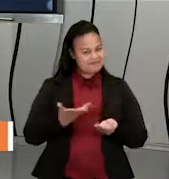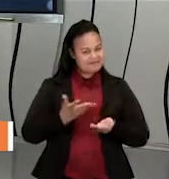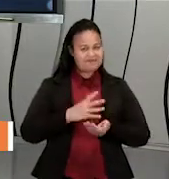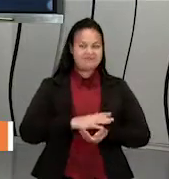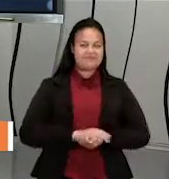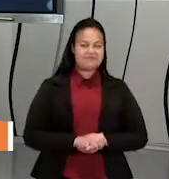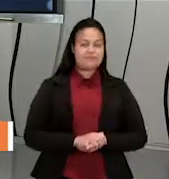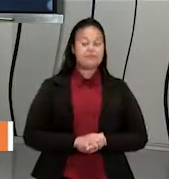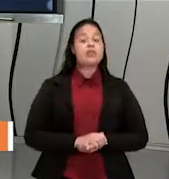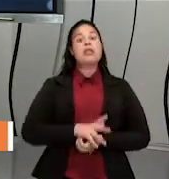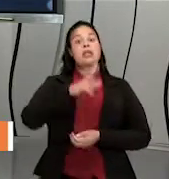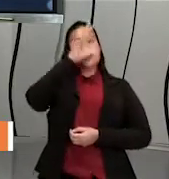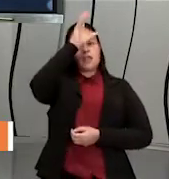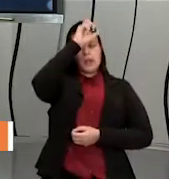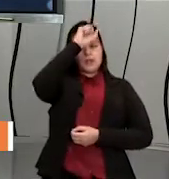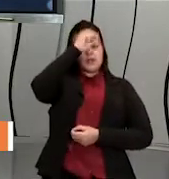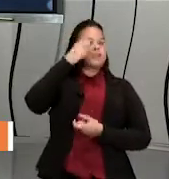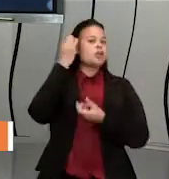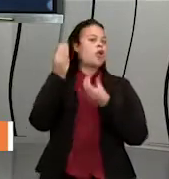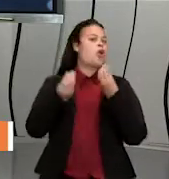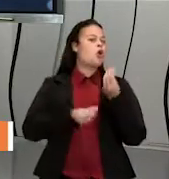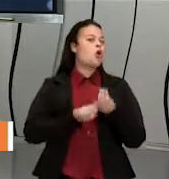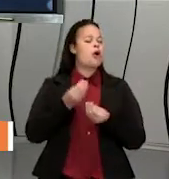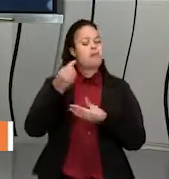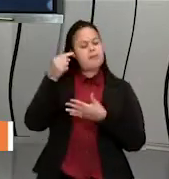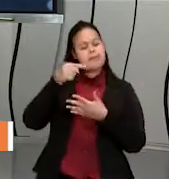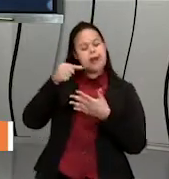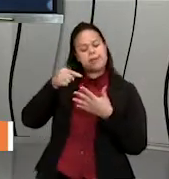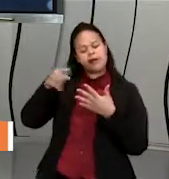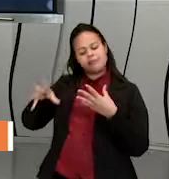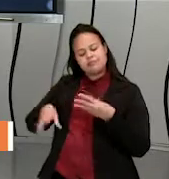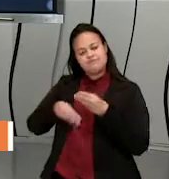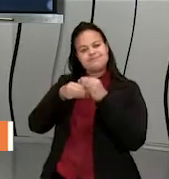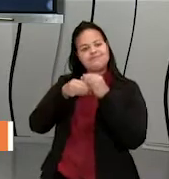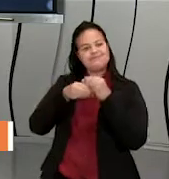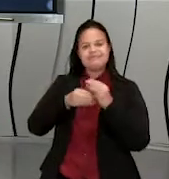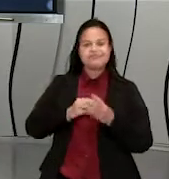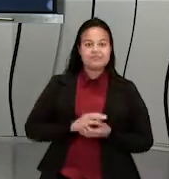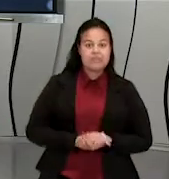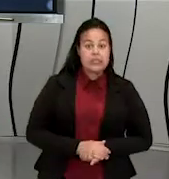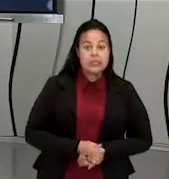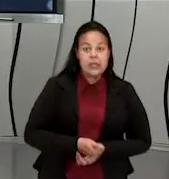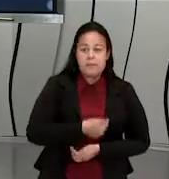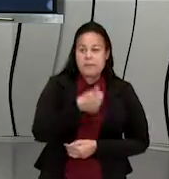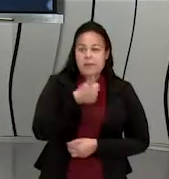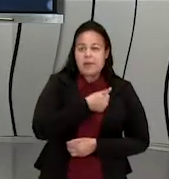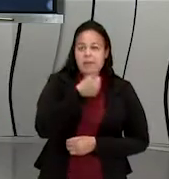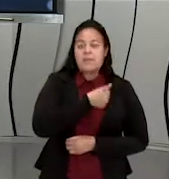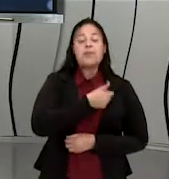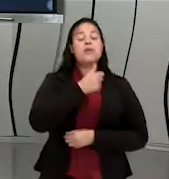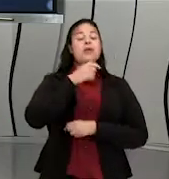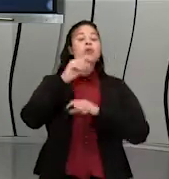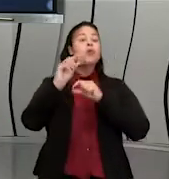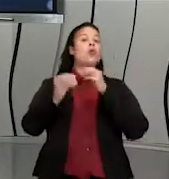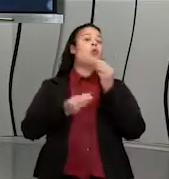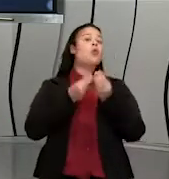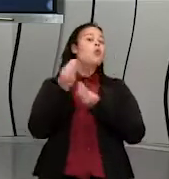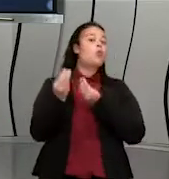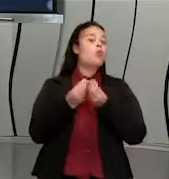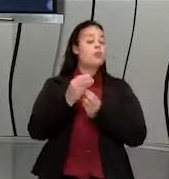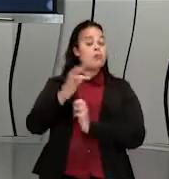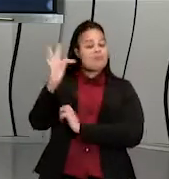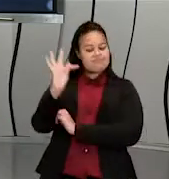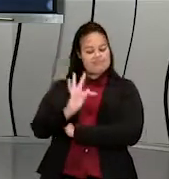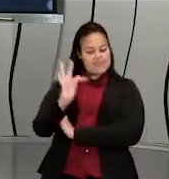Mas nós vamos aprender aí como fazer isso. Então vamos lá. Primeira coisa, nós vamos estar falando de como que eu acho uma taxa